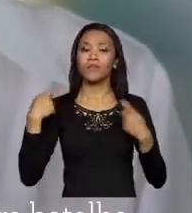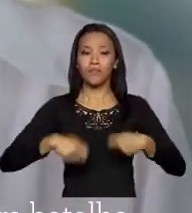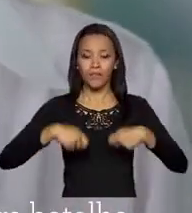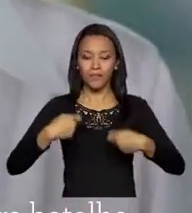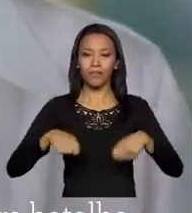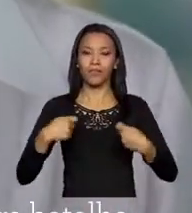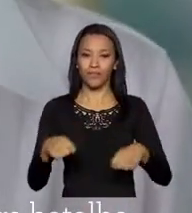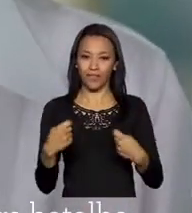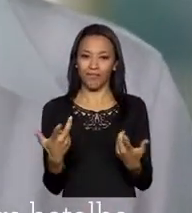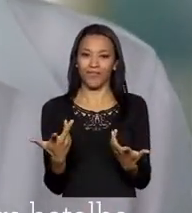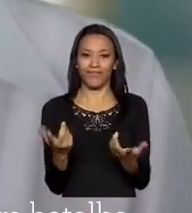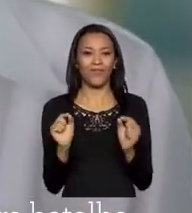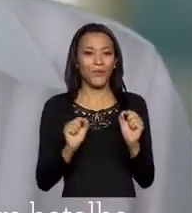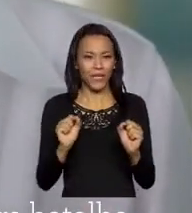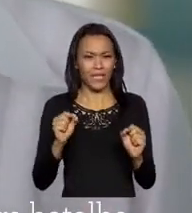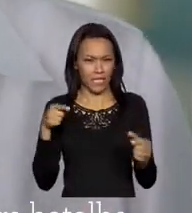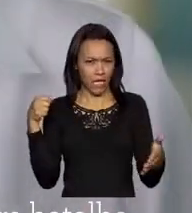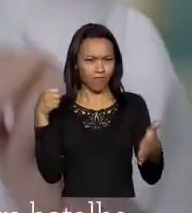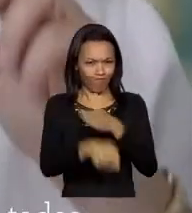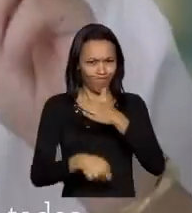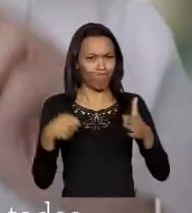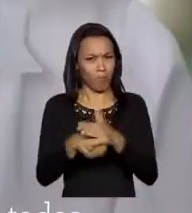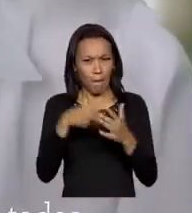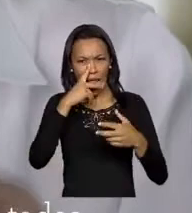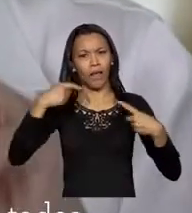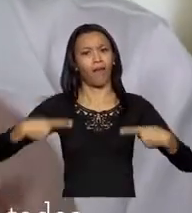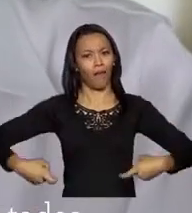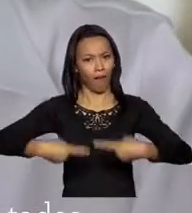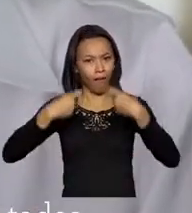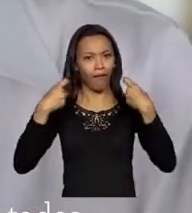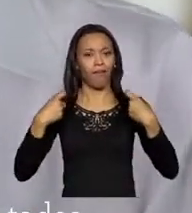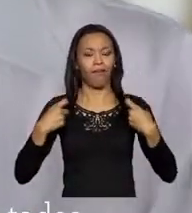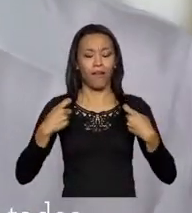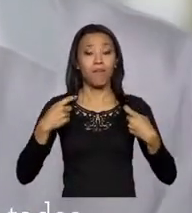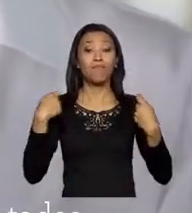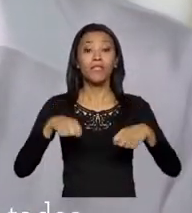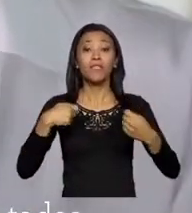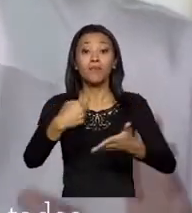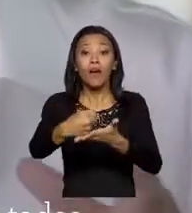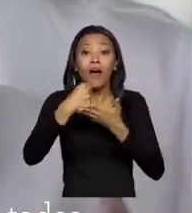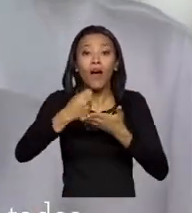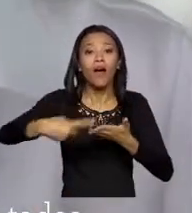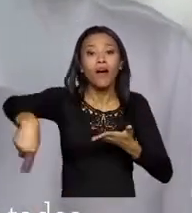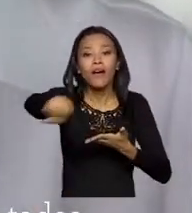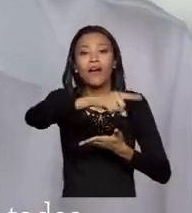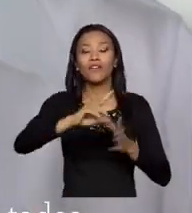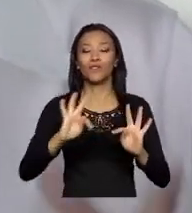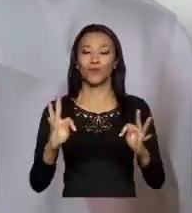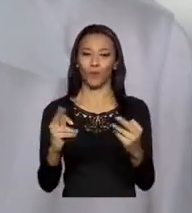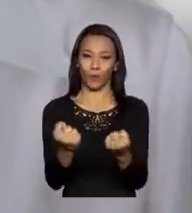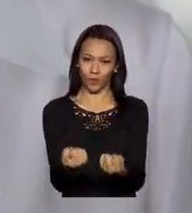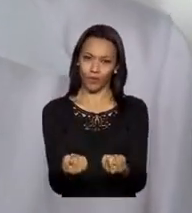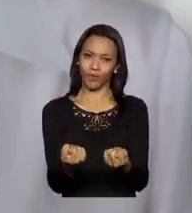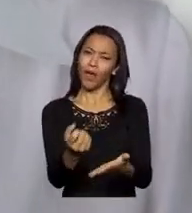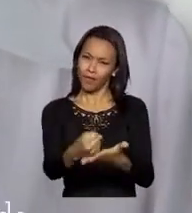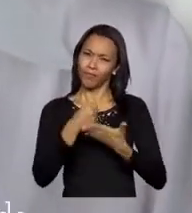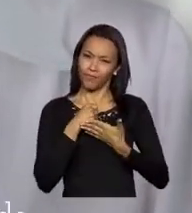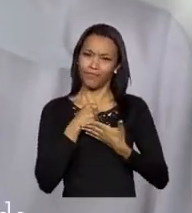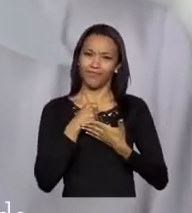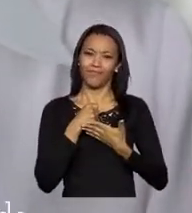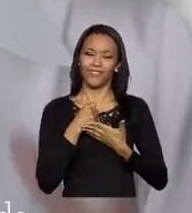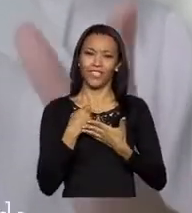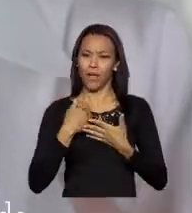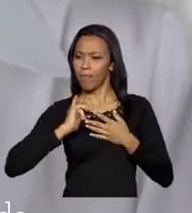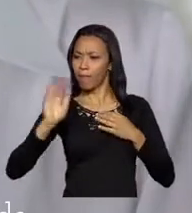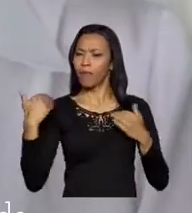entrar nessa verdadeira batalha precisamos da ajuda e da Boa Vontade de todos colabore